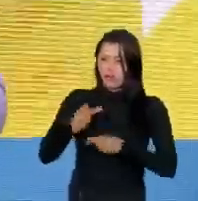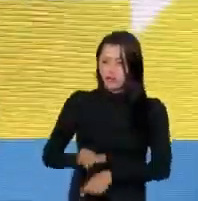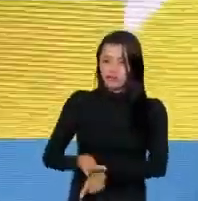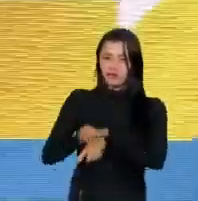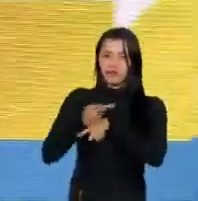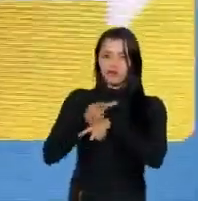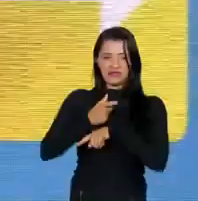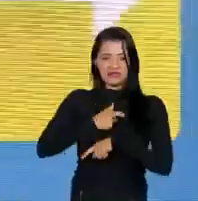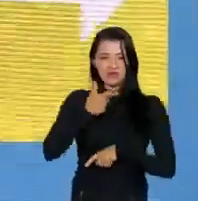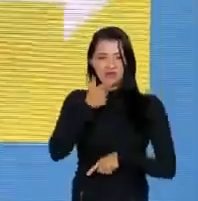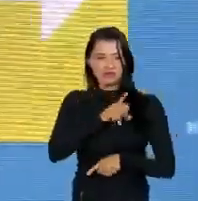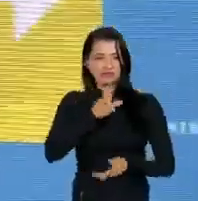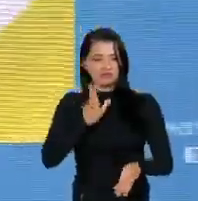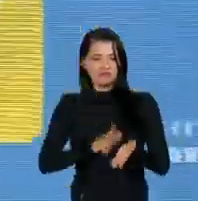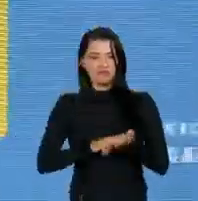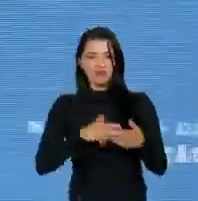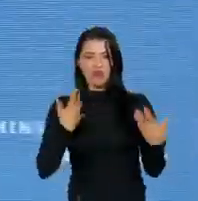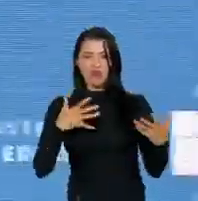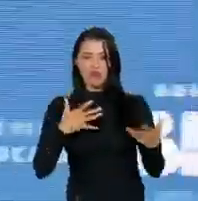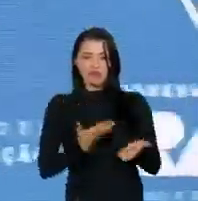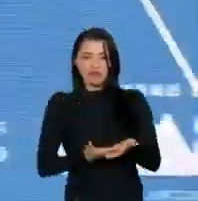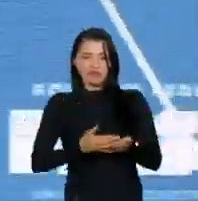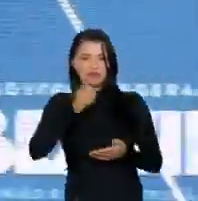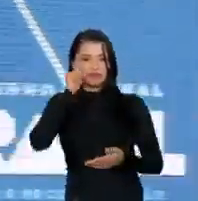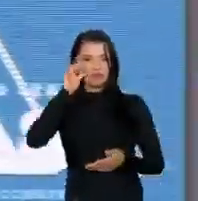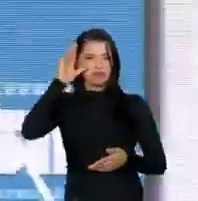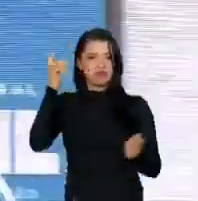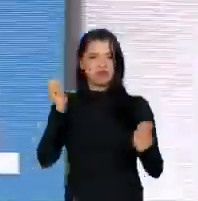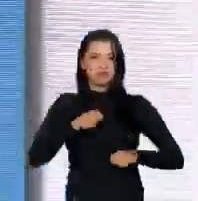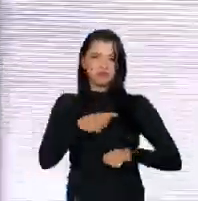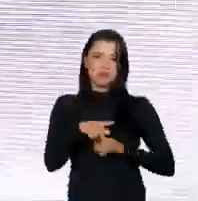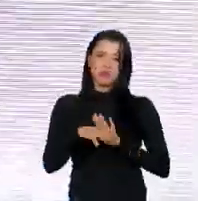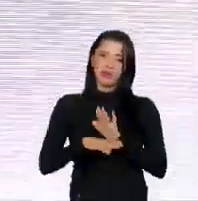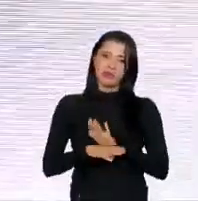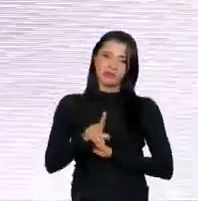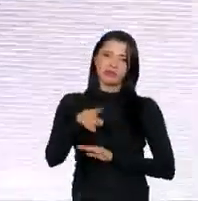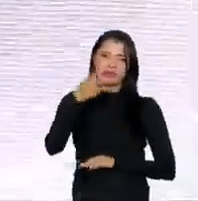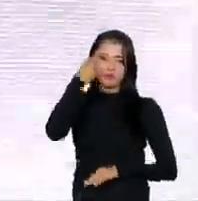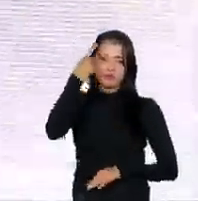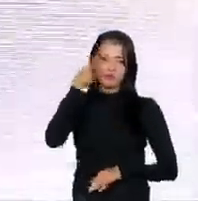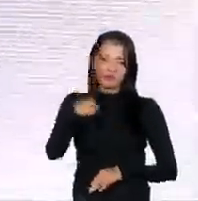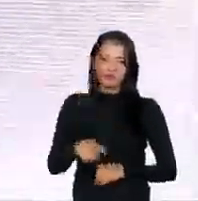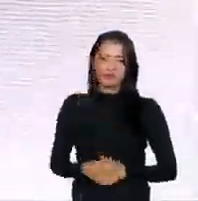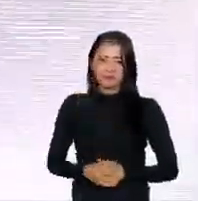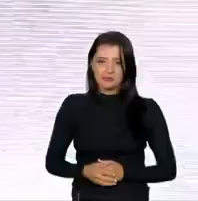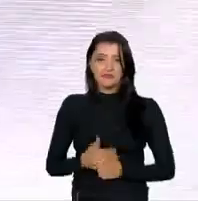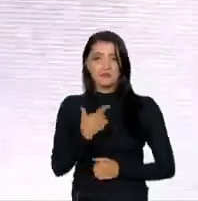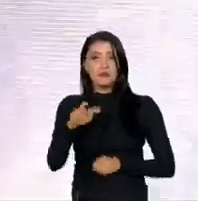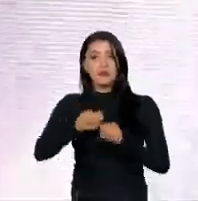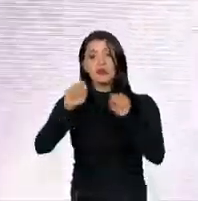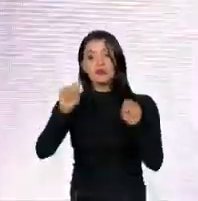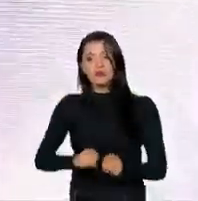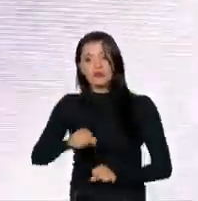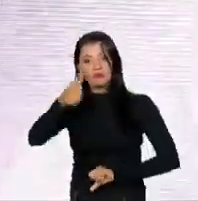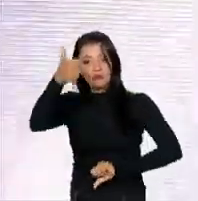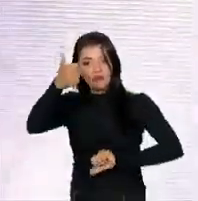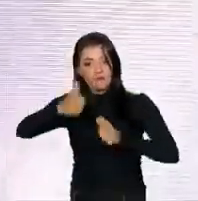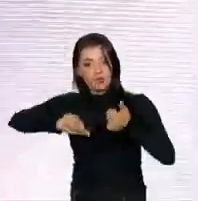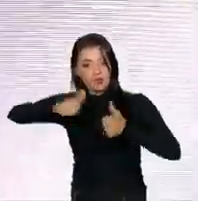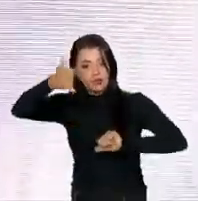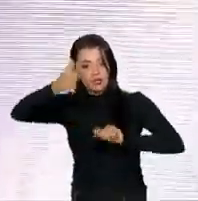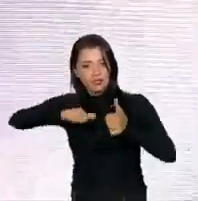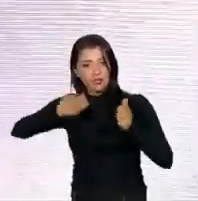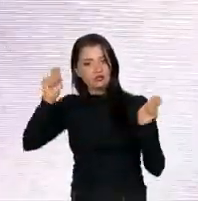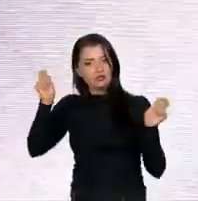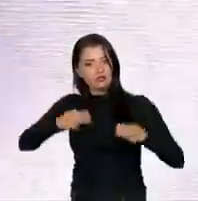premiação de reconhecimento às boas práticas desse programa. Então, a ideia é essa. E um sistema de avaliação que possa permitir